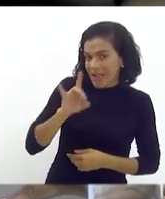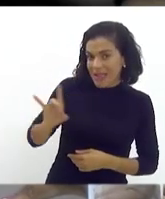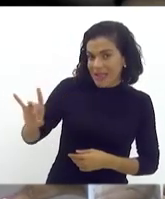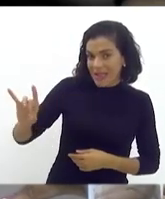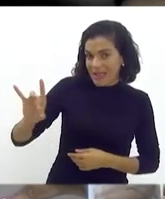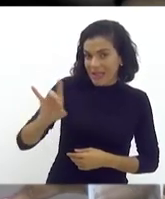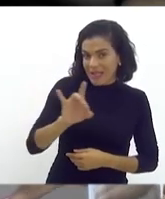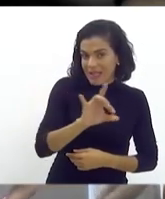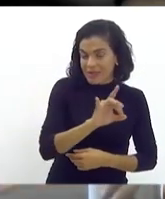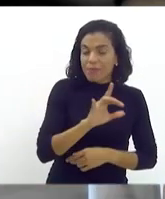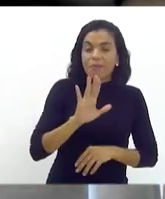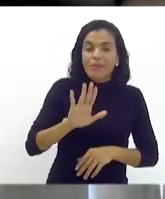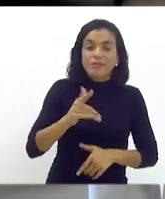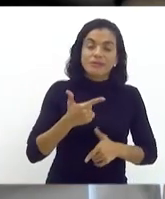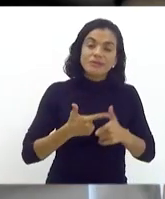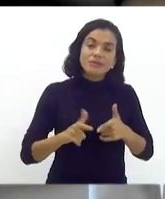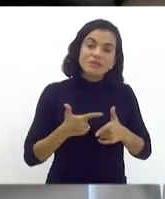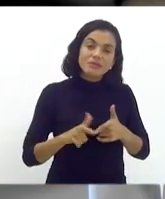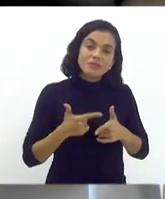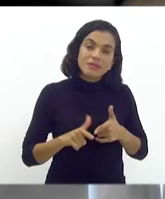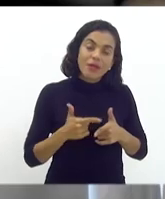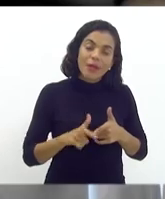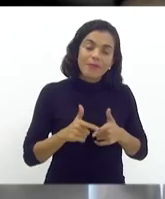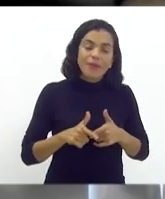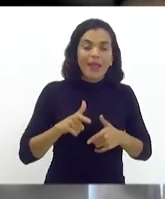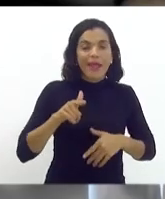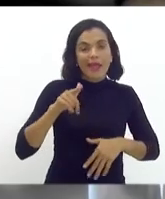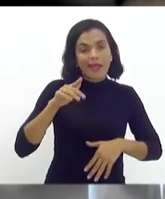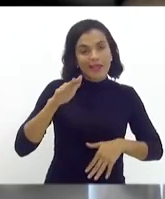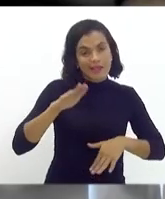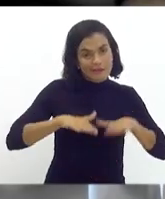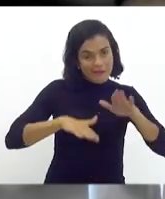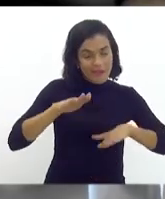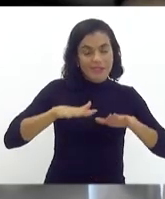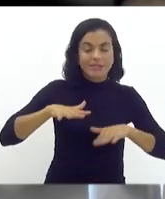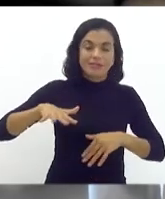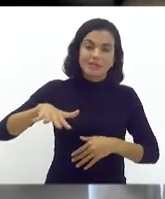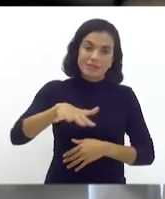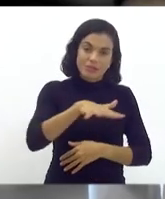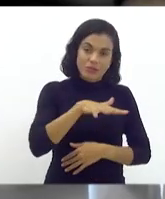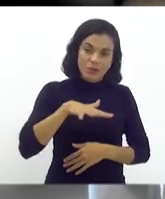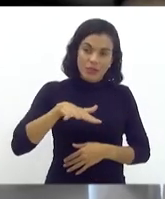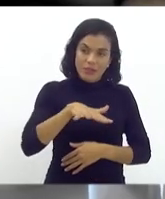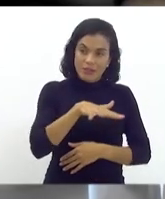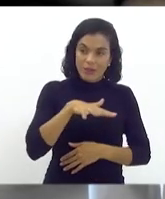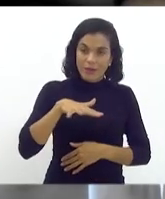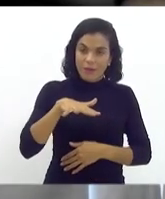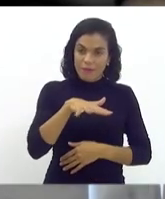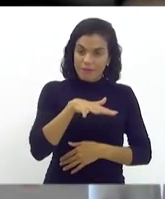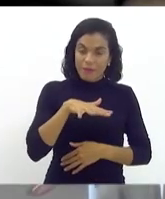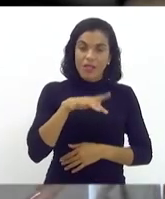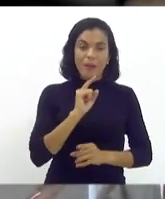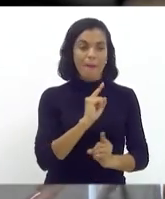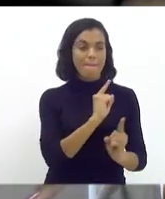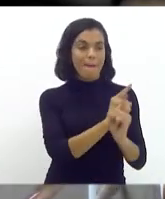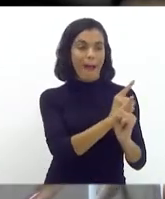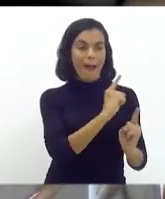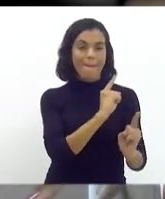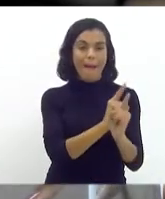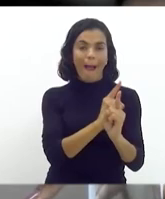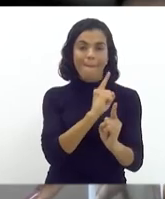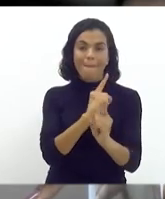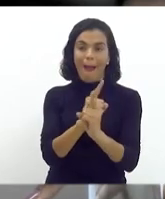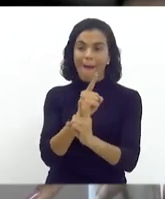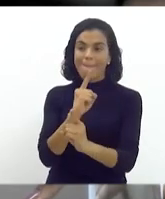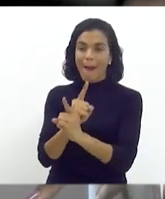é o problema é que em diversas situações a gente é identificou que